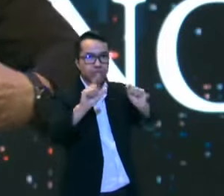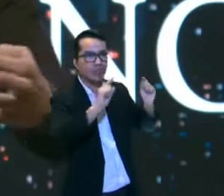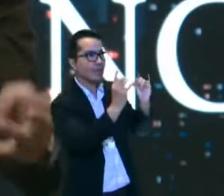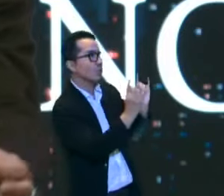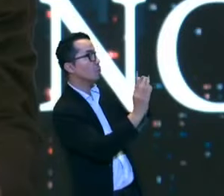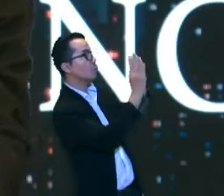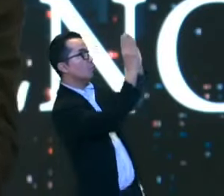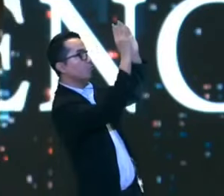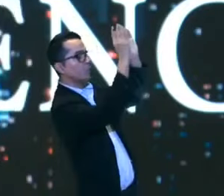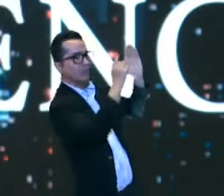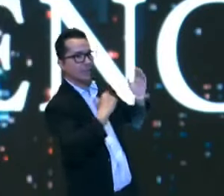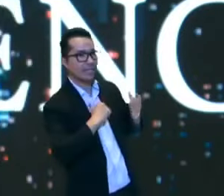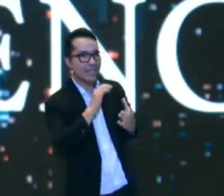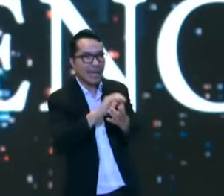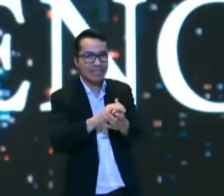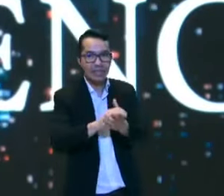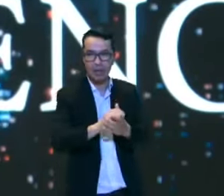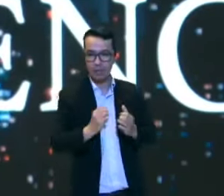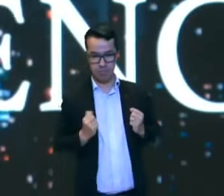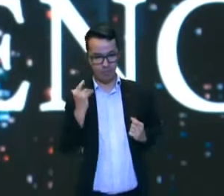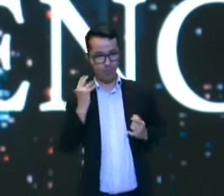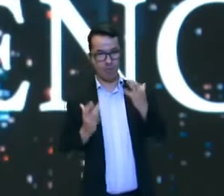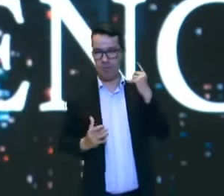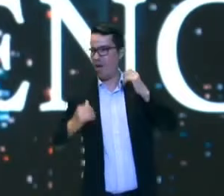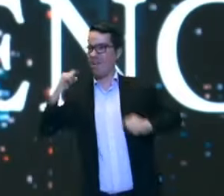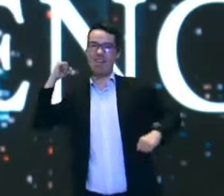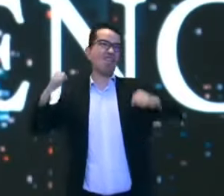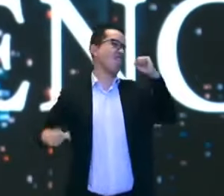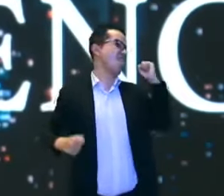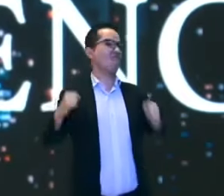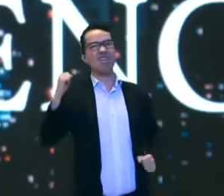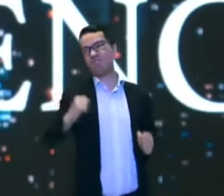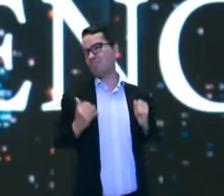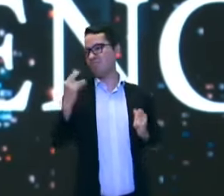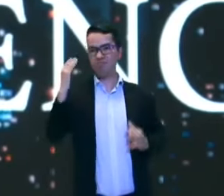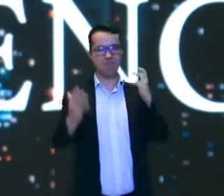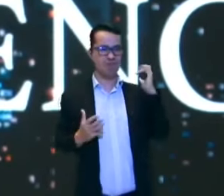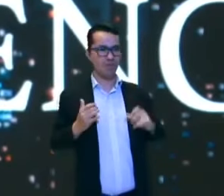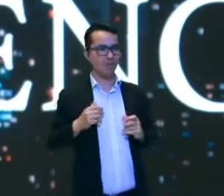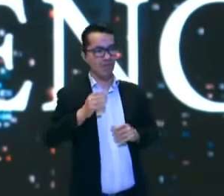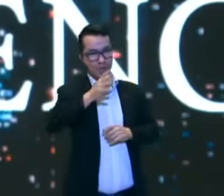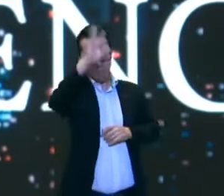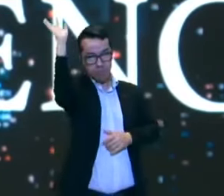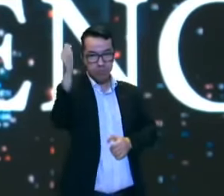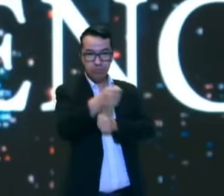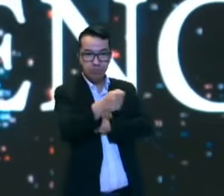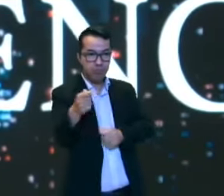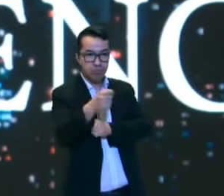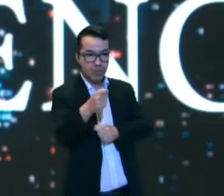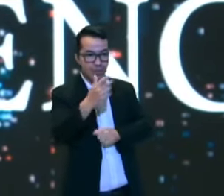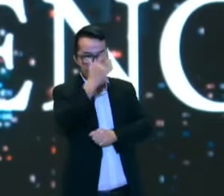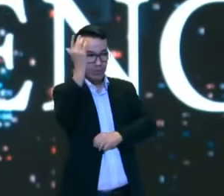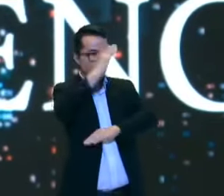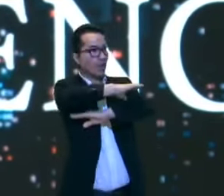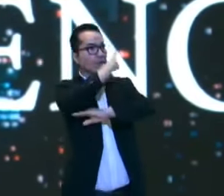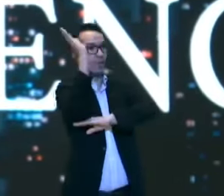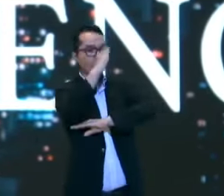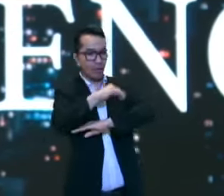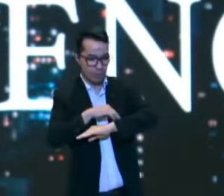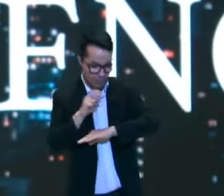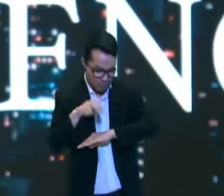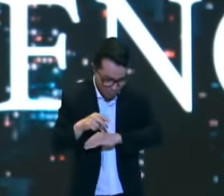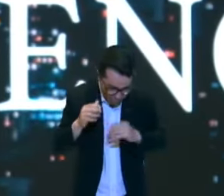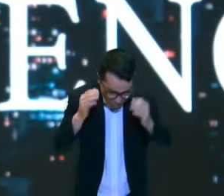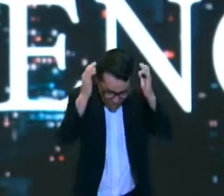sai em chamas de dentro do prédio. Eles apagam o fogo, a mulher desesperada, porque a filhinha de 1 ano e 3 meses